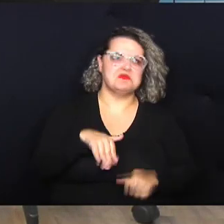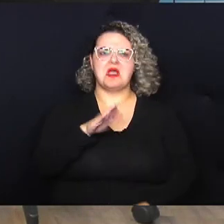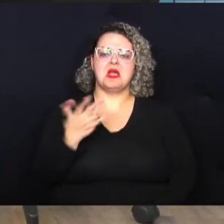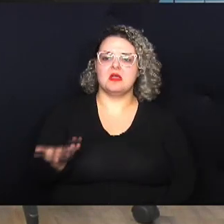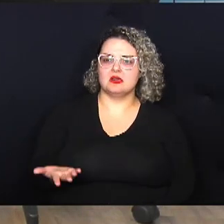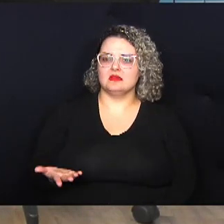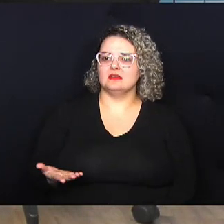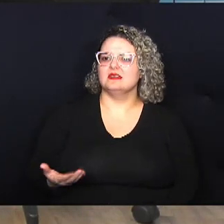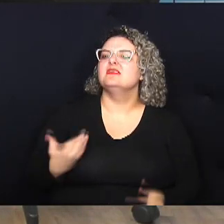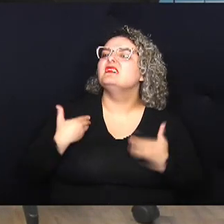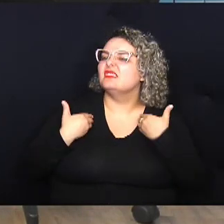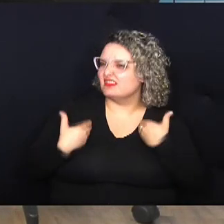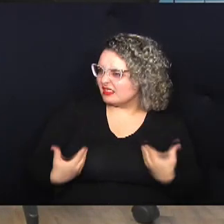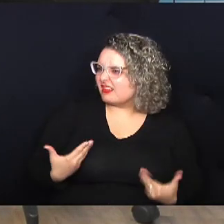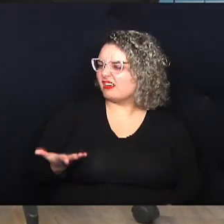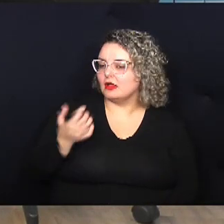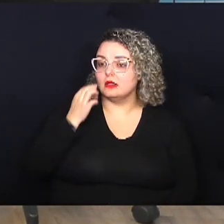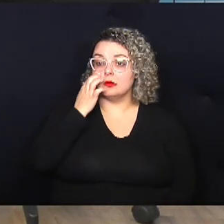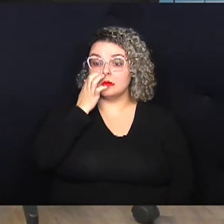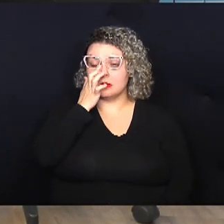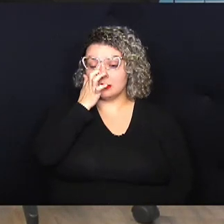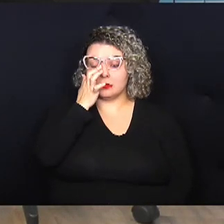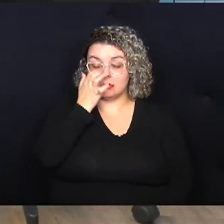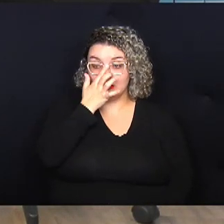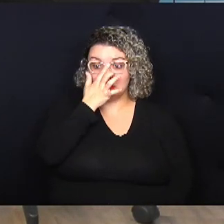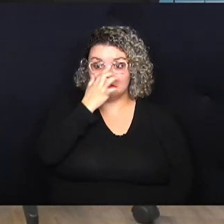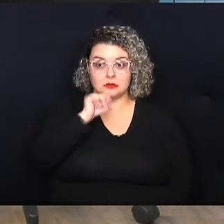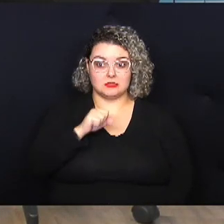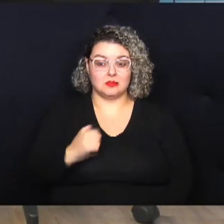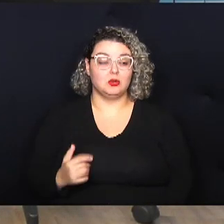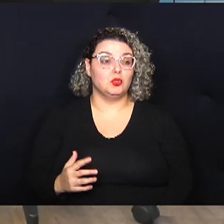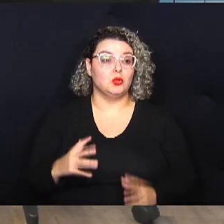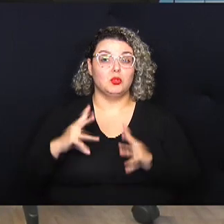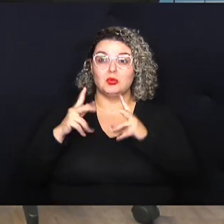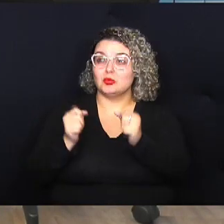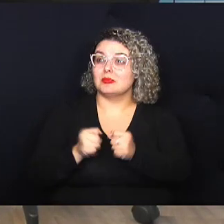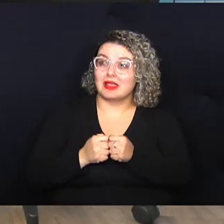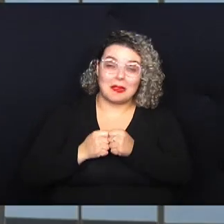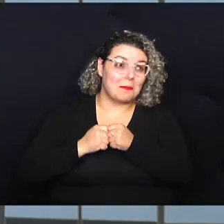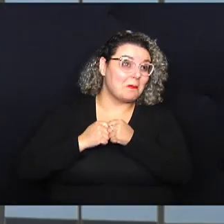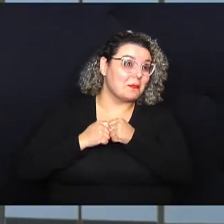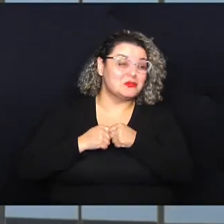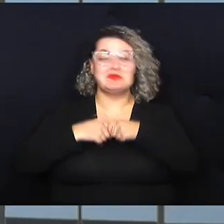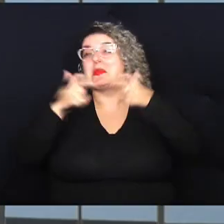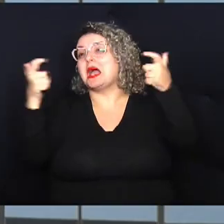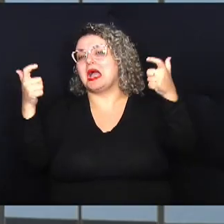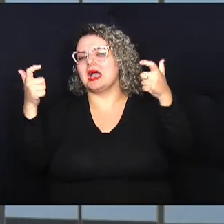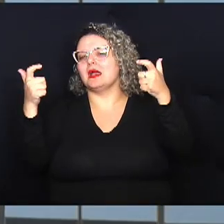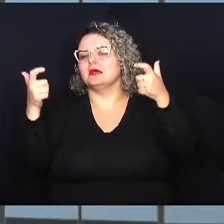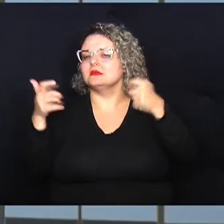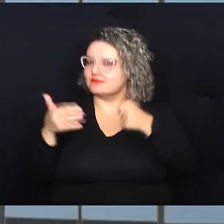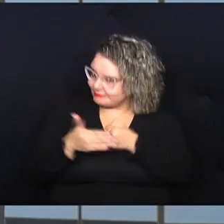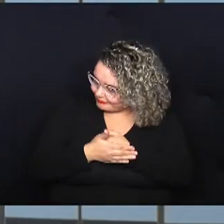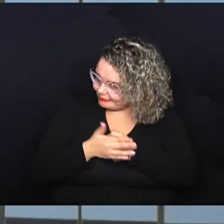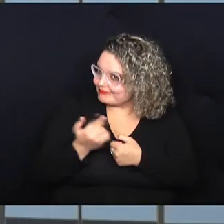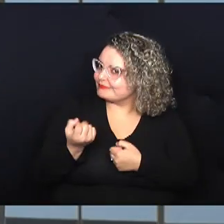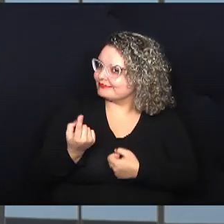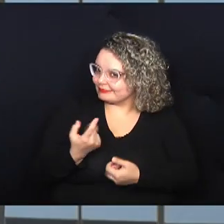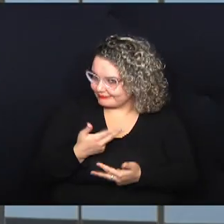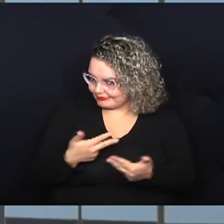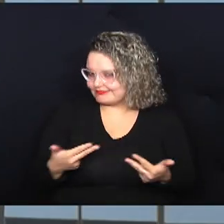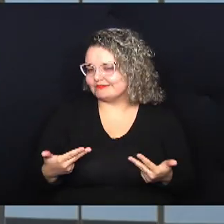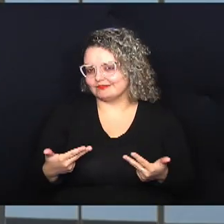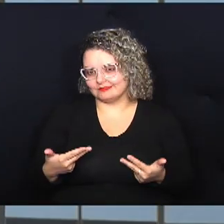ficar cansativo, Sim, né? Mas eu acho que tudo que é demais, extremado, está escondendo alguma coisa. Todo excesso esconde